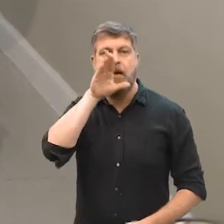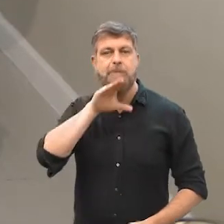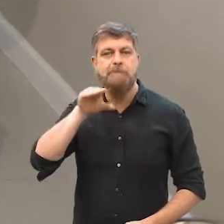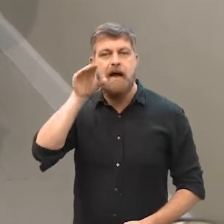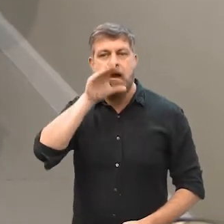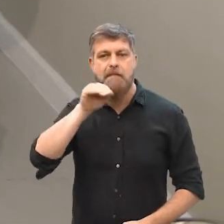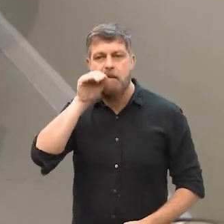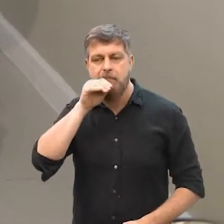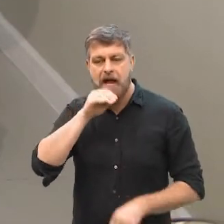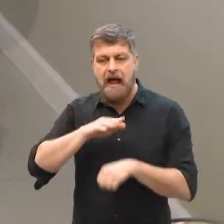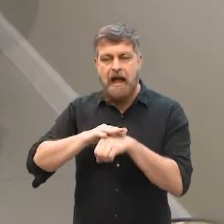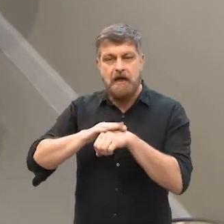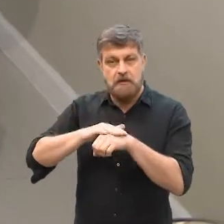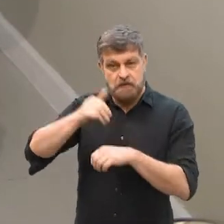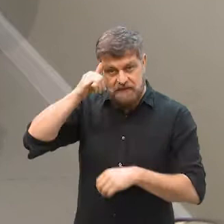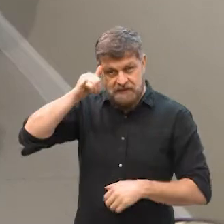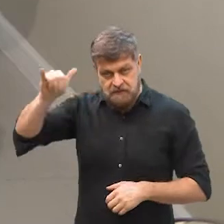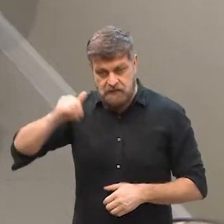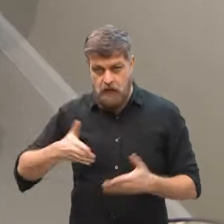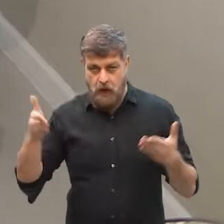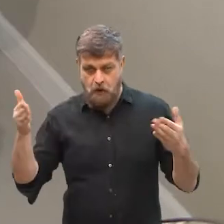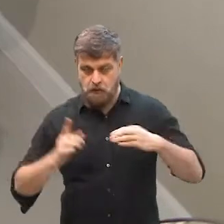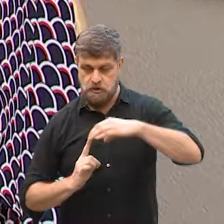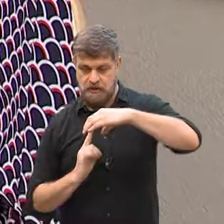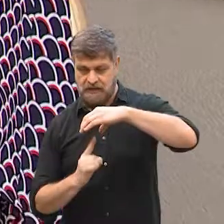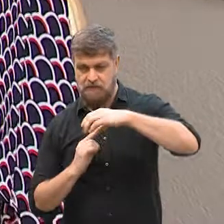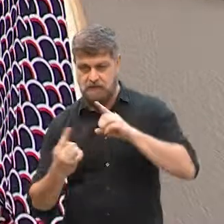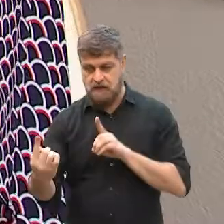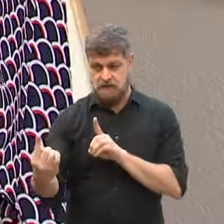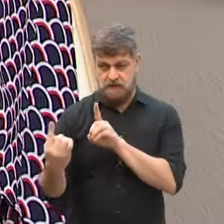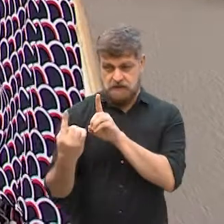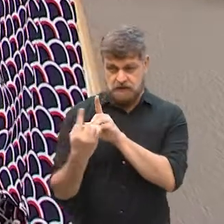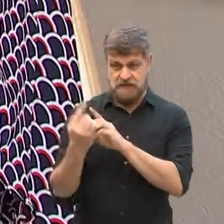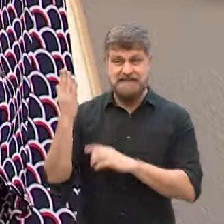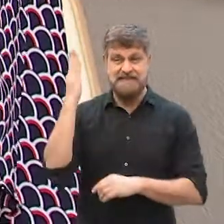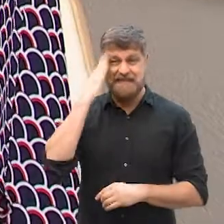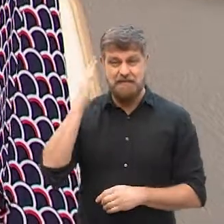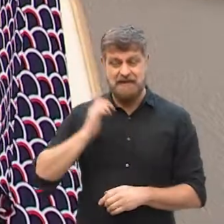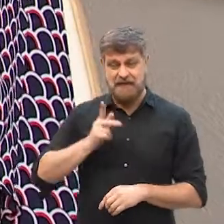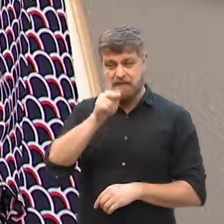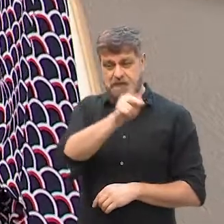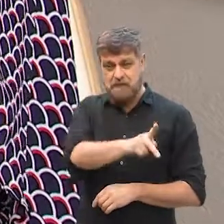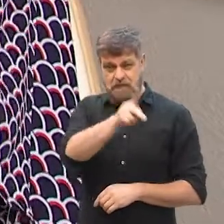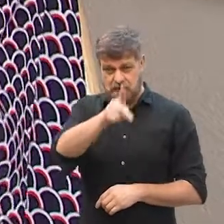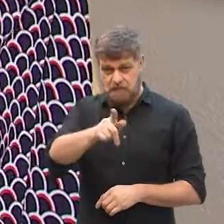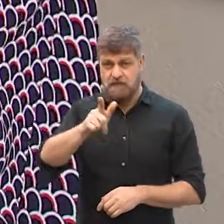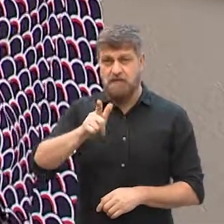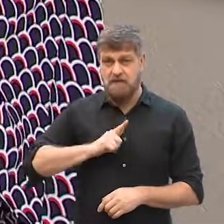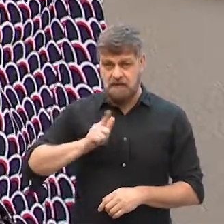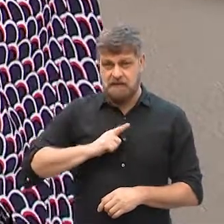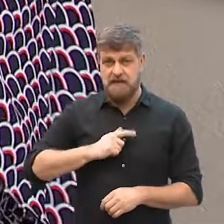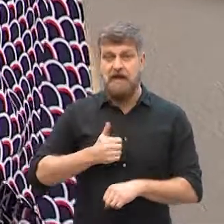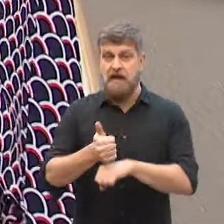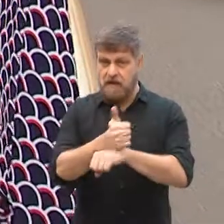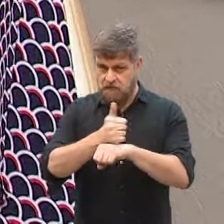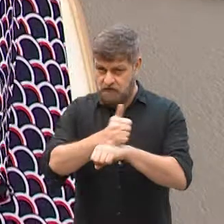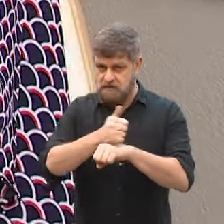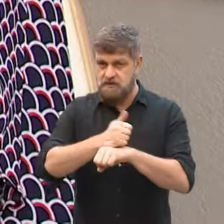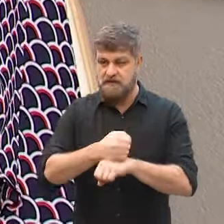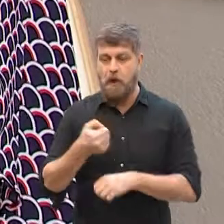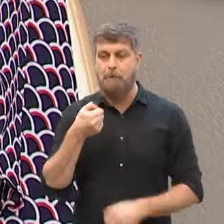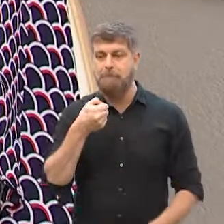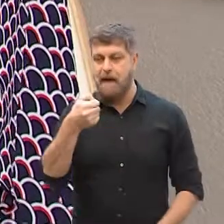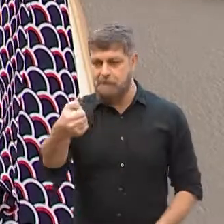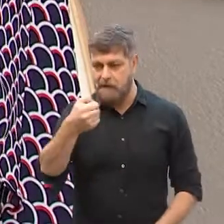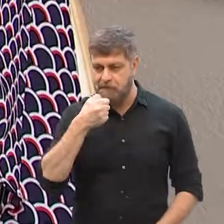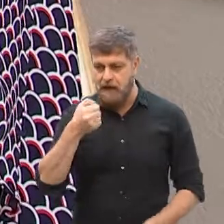apresentarem patologias. Hoje, nos consultórios, a gente sabe que tem muitos professores, às vezes jornalistas, que acabam